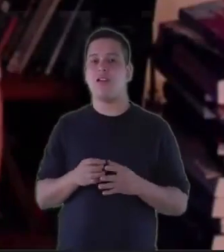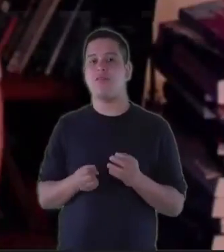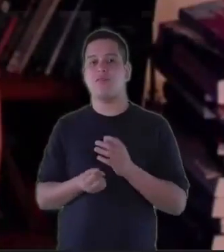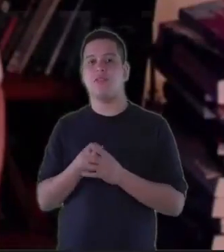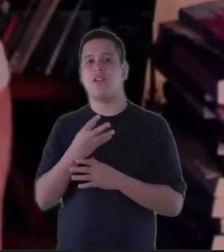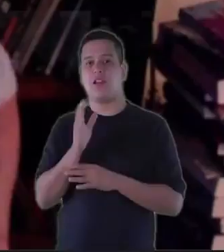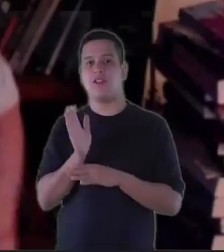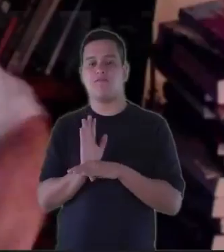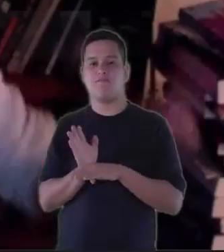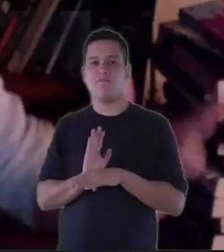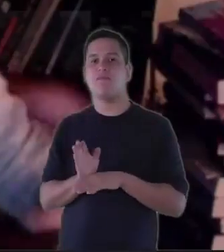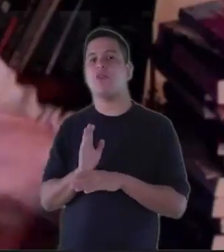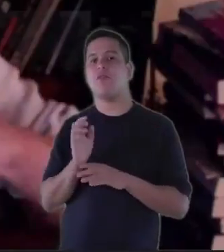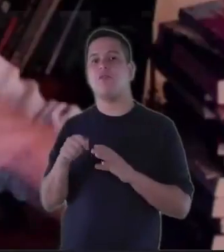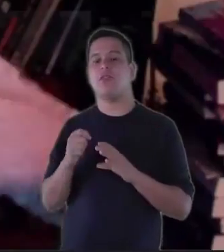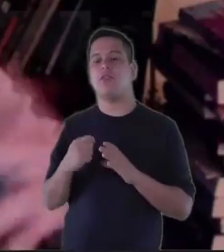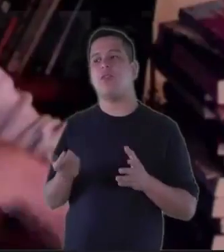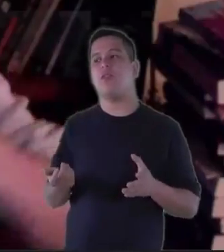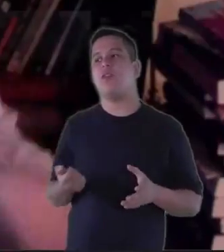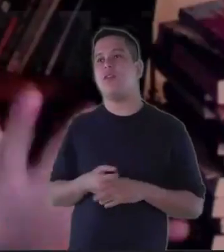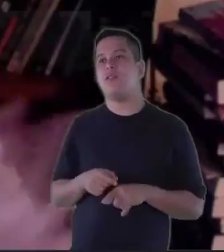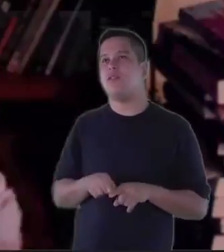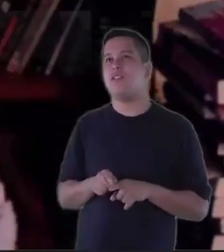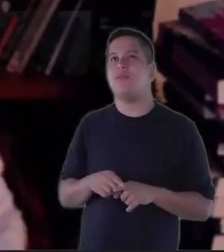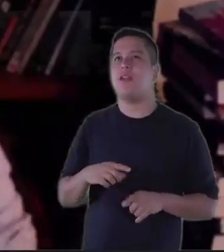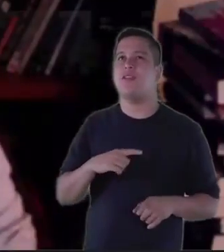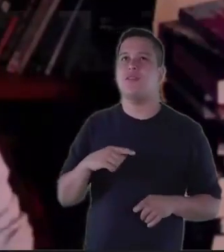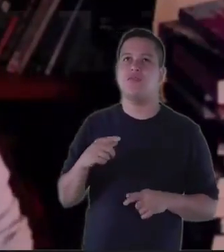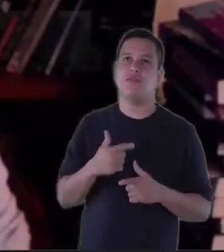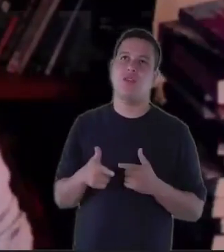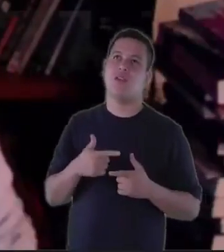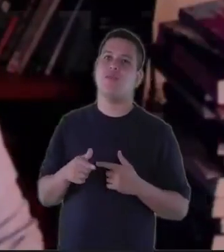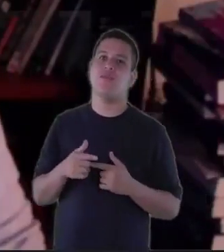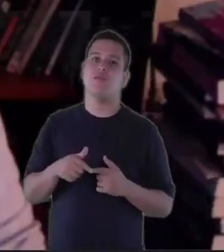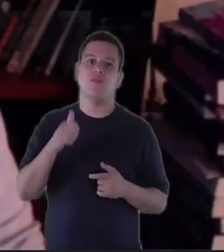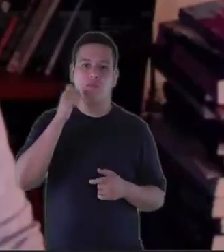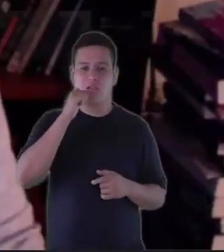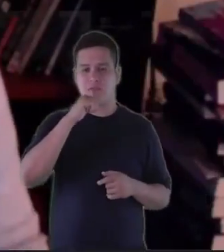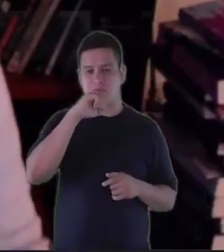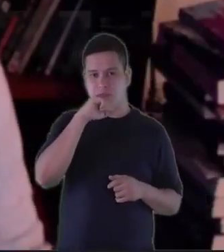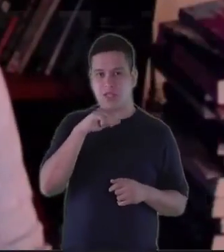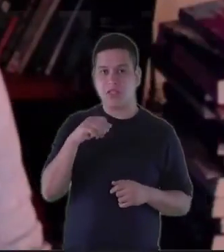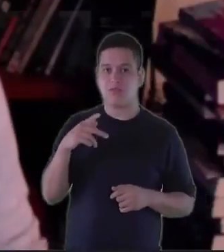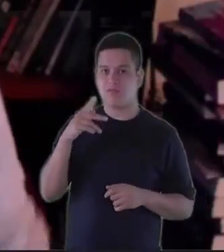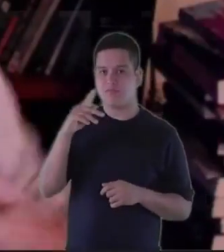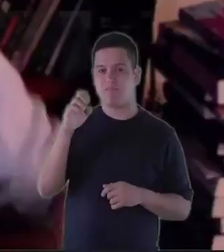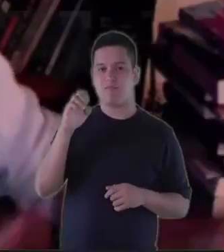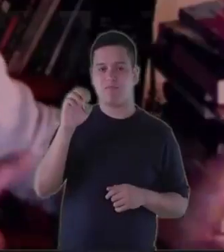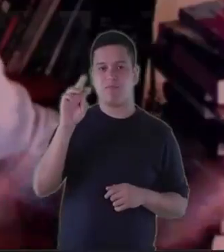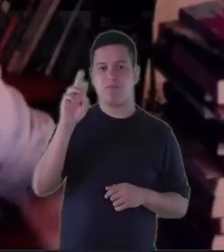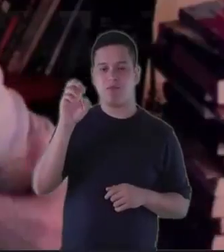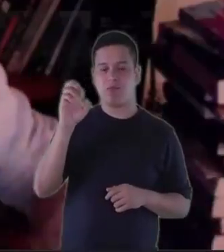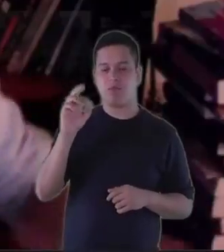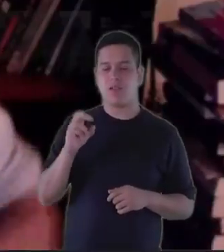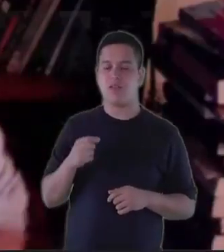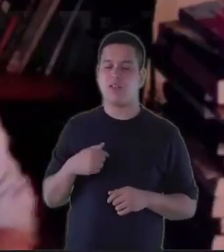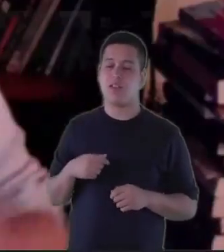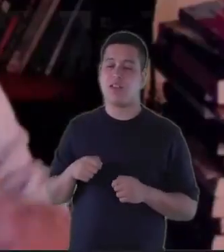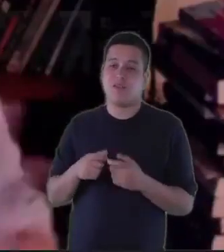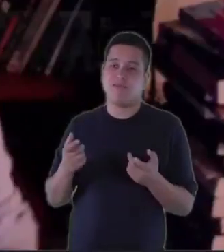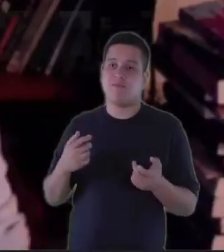umas questões lá da mãe do Pedro que não concordava, enfim, aí o filme não foi para frente. E eu guardei as